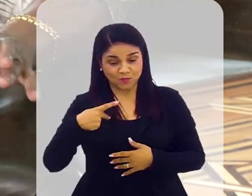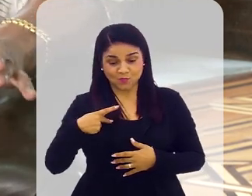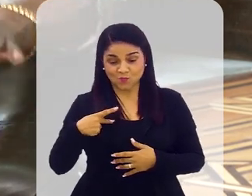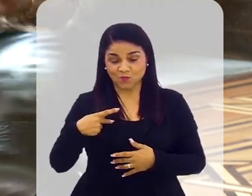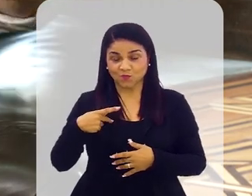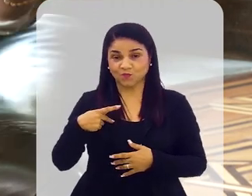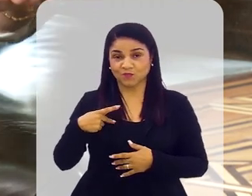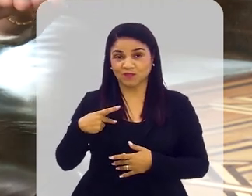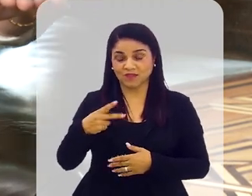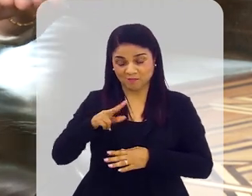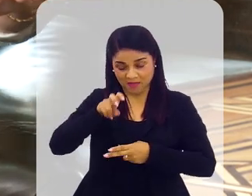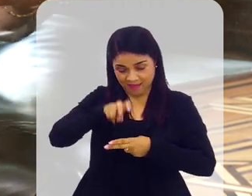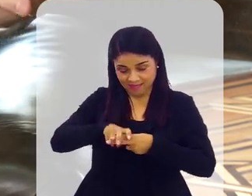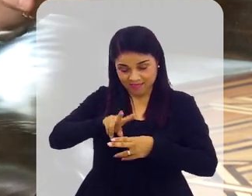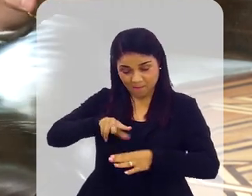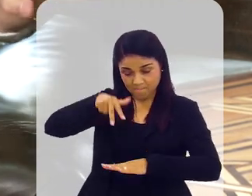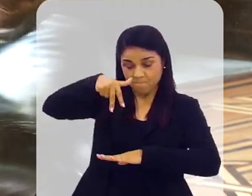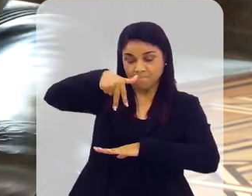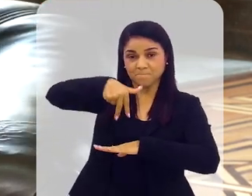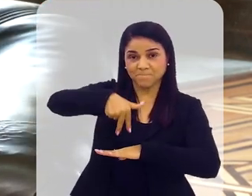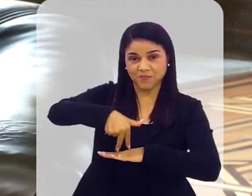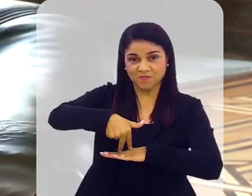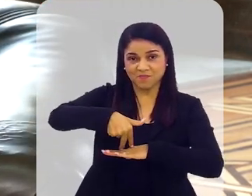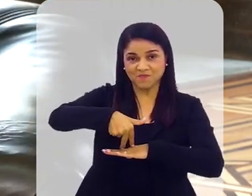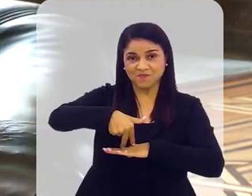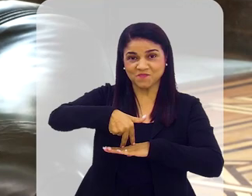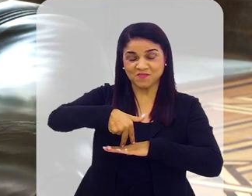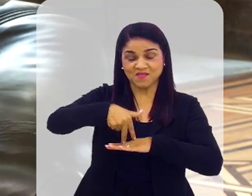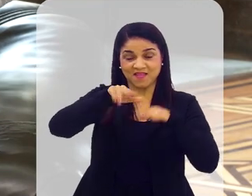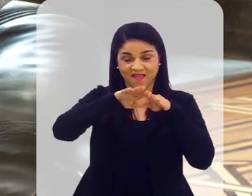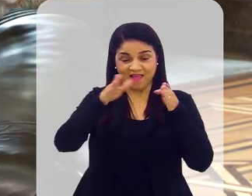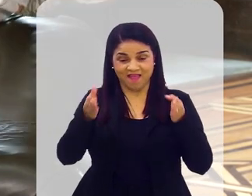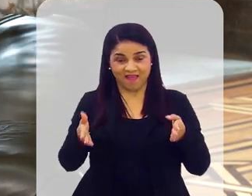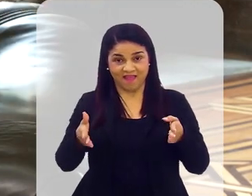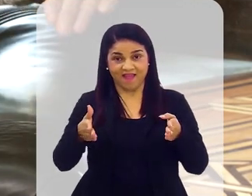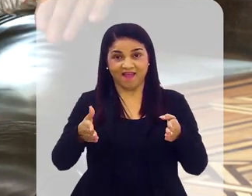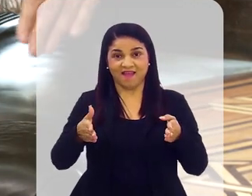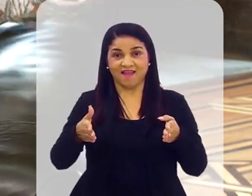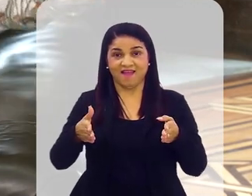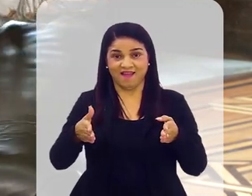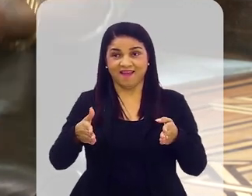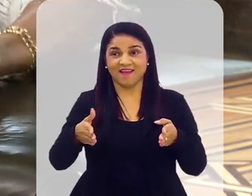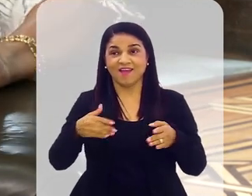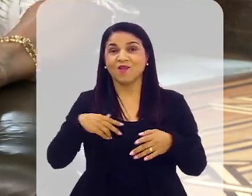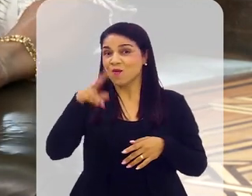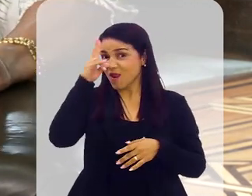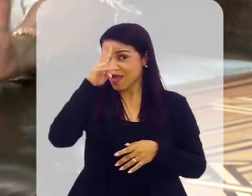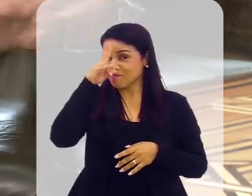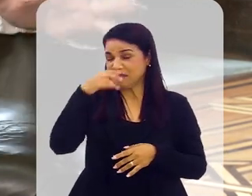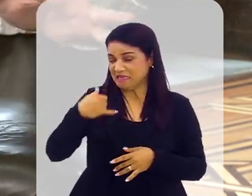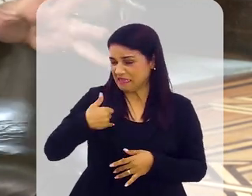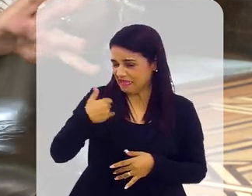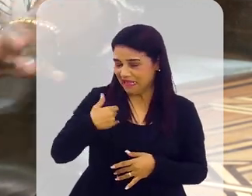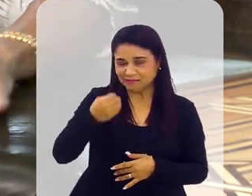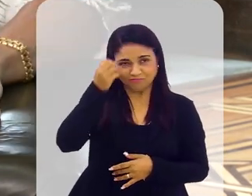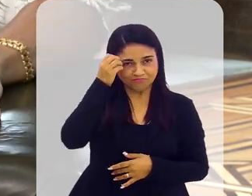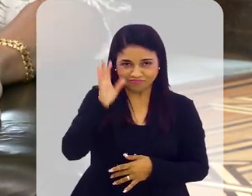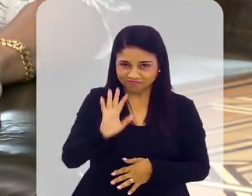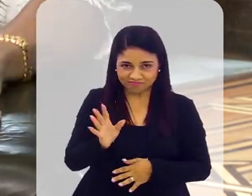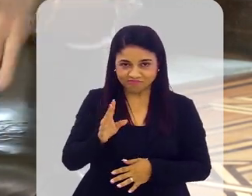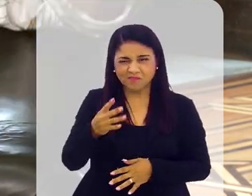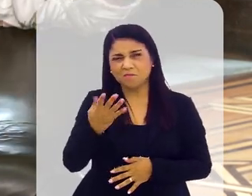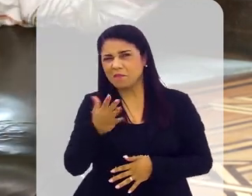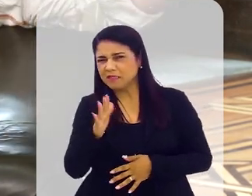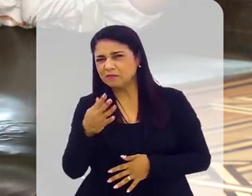pastor me colocava em cima de uma cadeira, porque o púlpito era um pouco alto, eu cantava em cima de uma cadeira. Isso eu me lembro, não lembro a idade exata. Né?